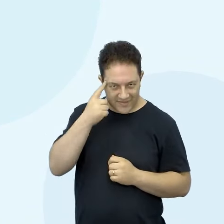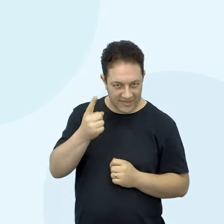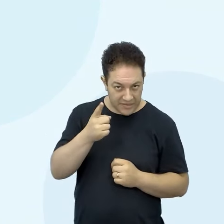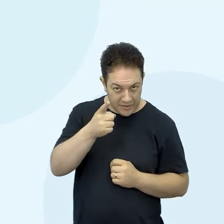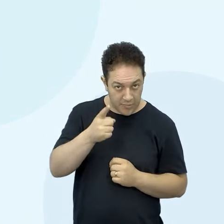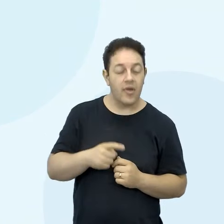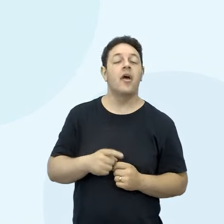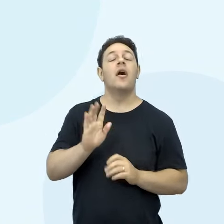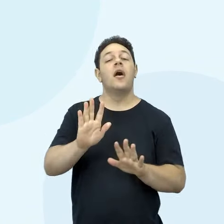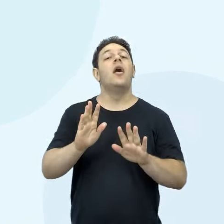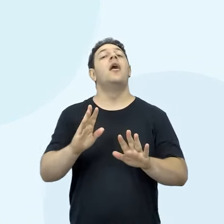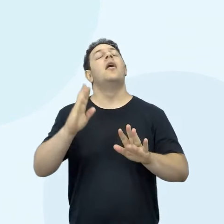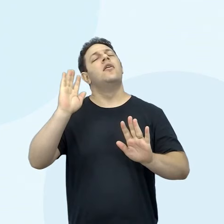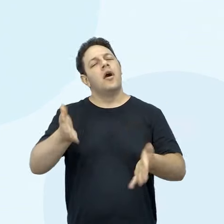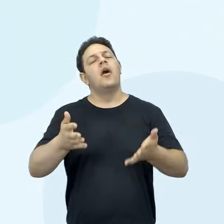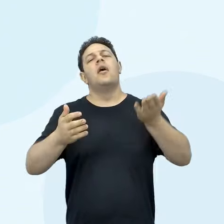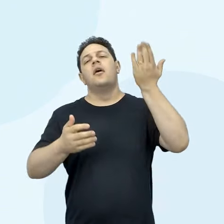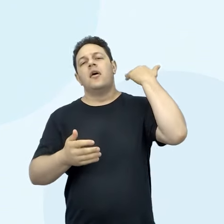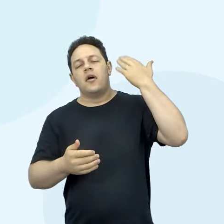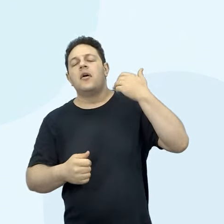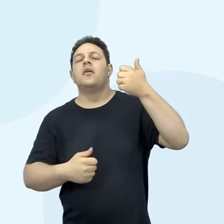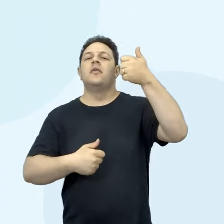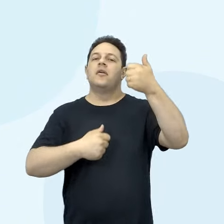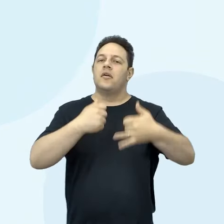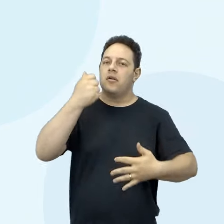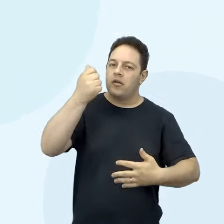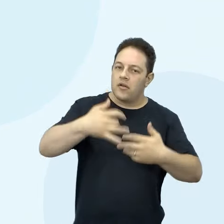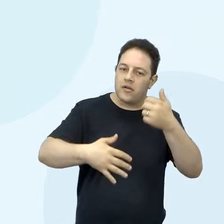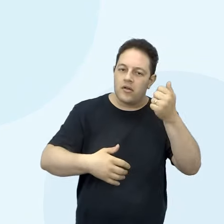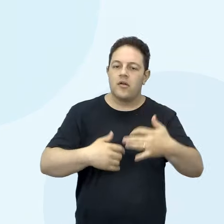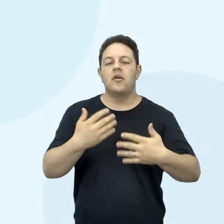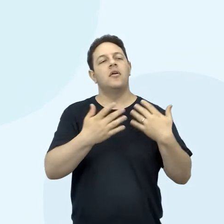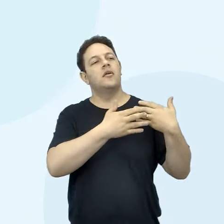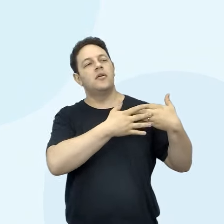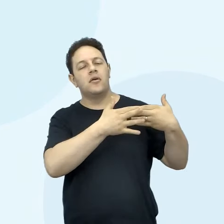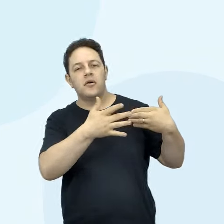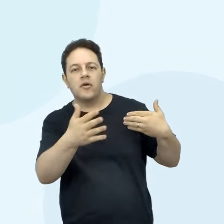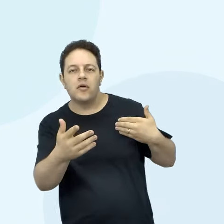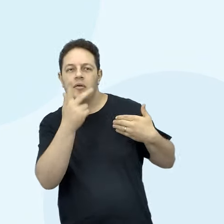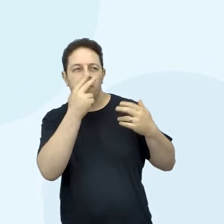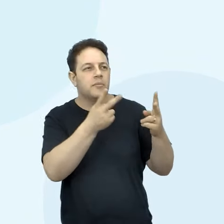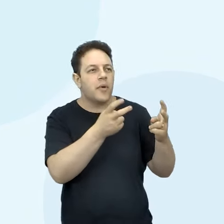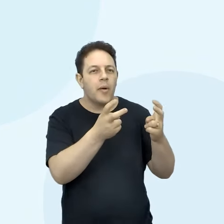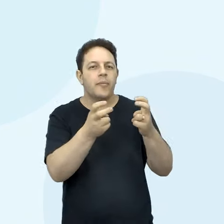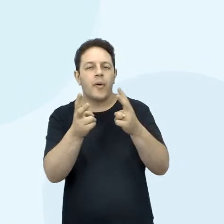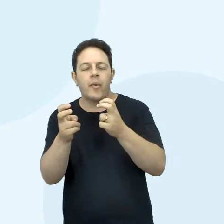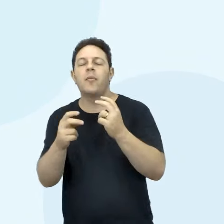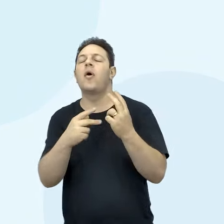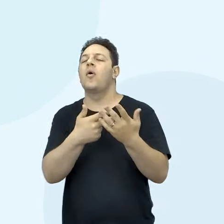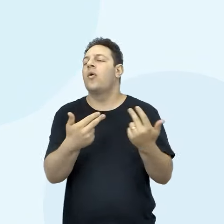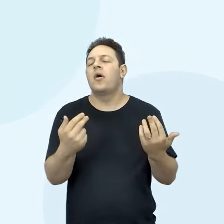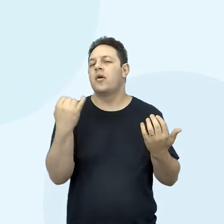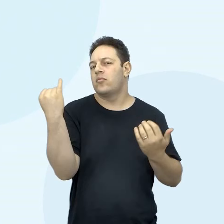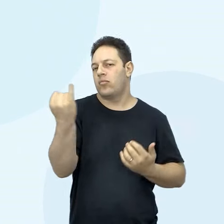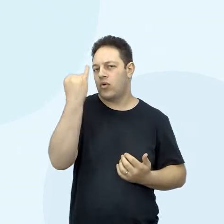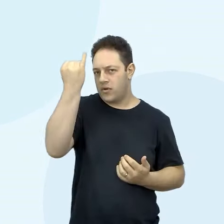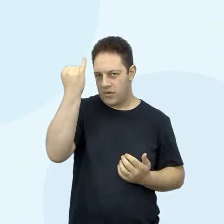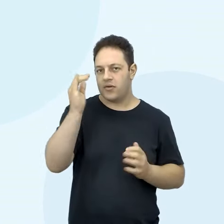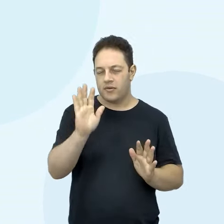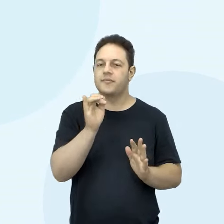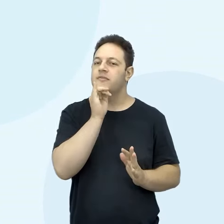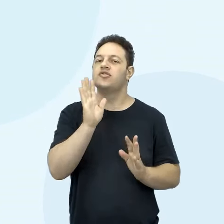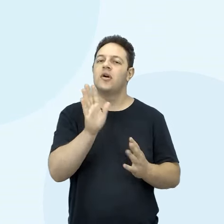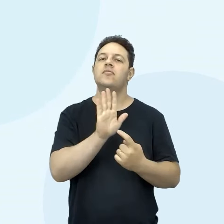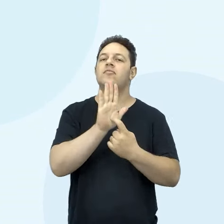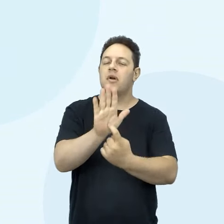passadas, já viemos aí nessa discussão, viemos aí trilhando algumas observações importantes. Inclusive trouxemos aí,